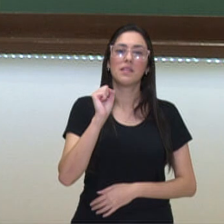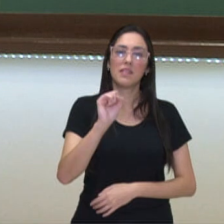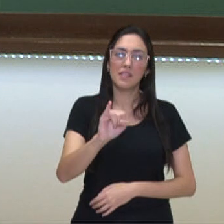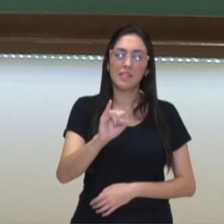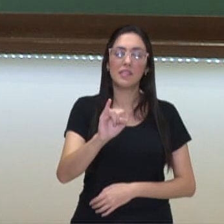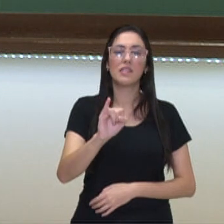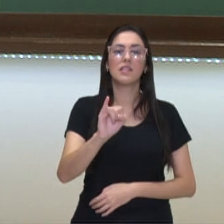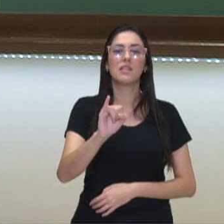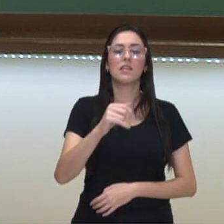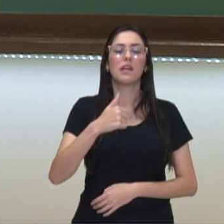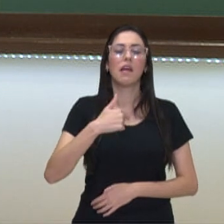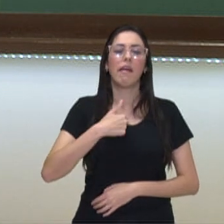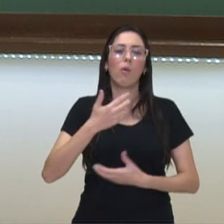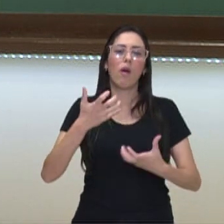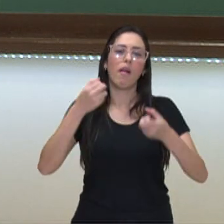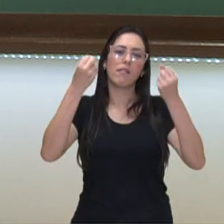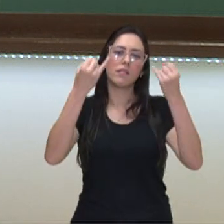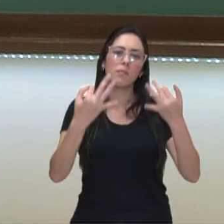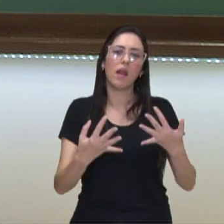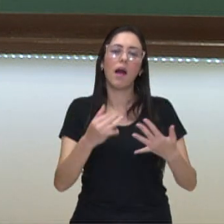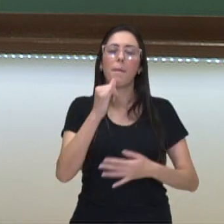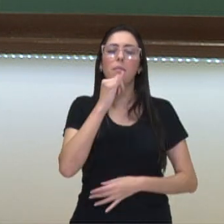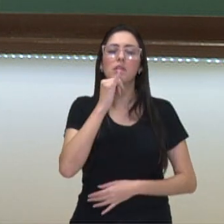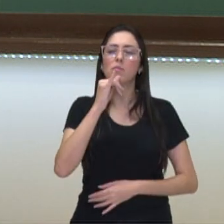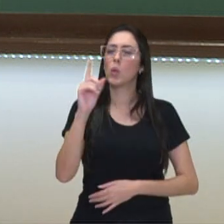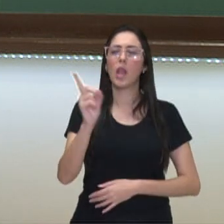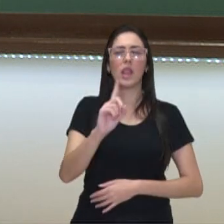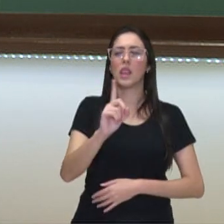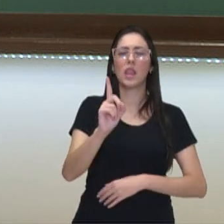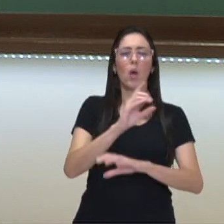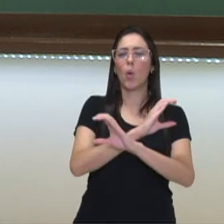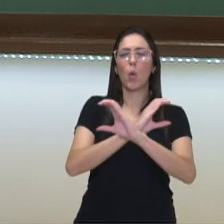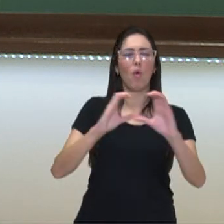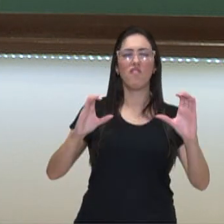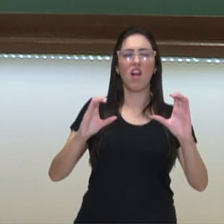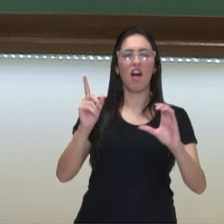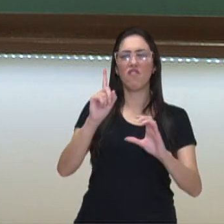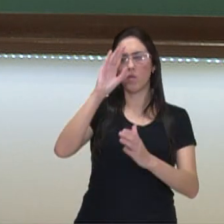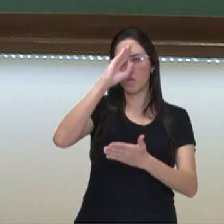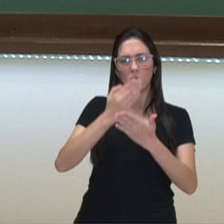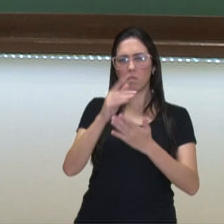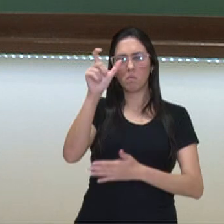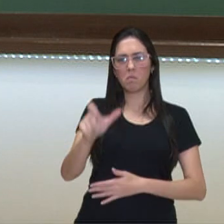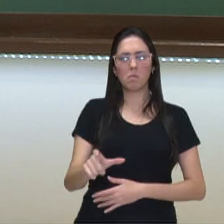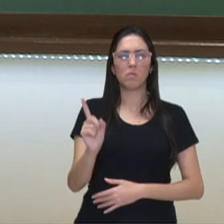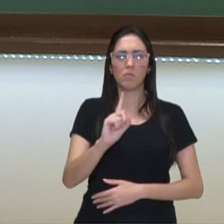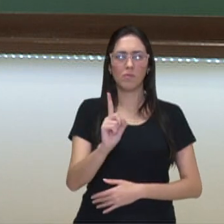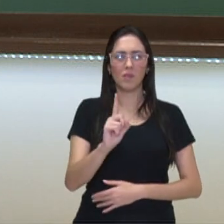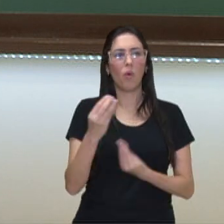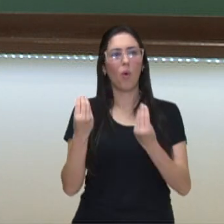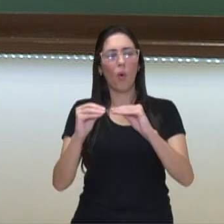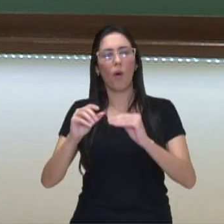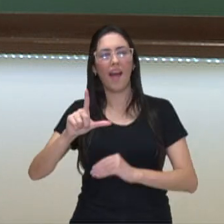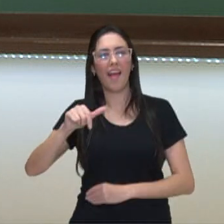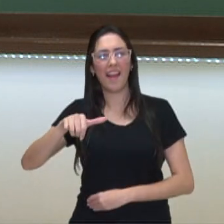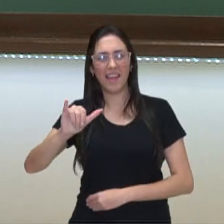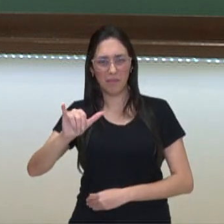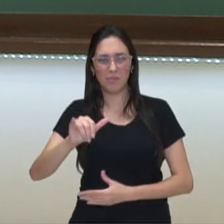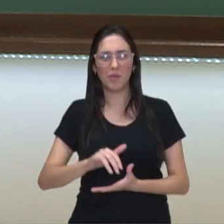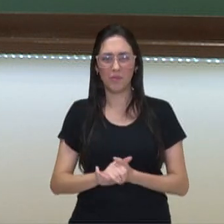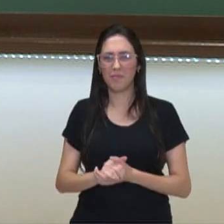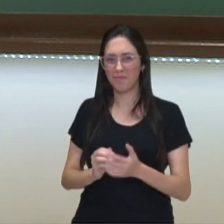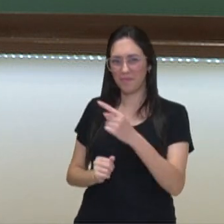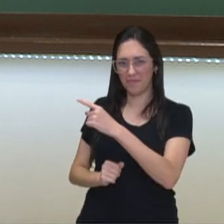ser confiável, aí seria unconfidently. Lembra que toda vez que é o ly, eu crio um advérbio de